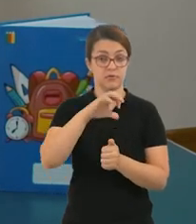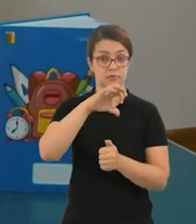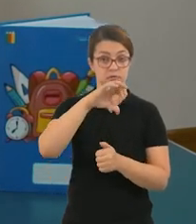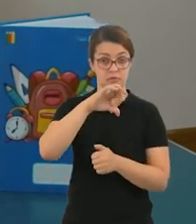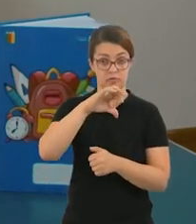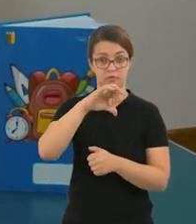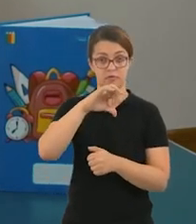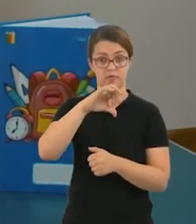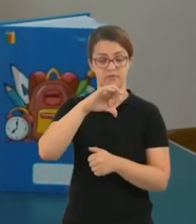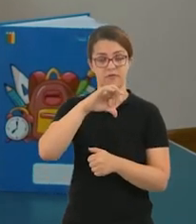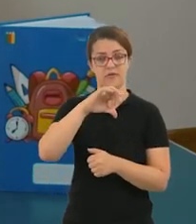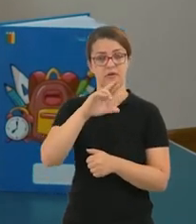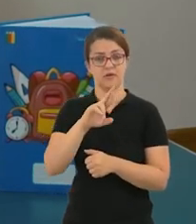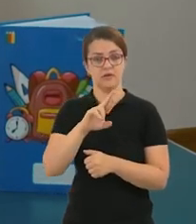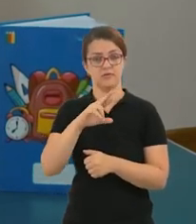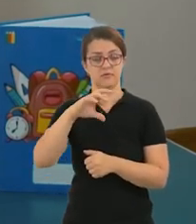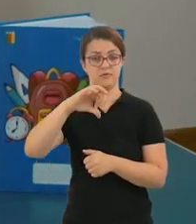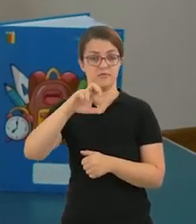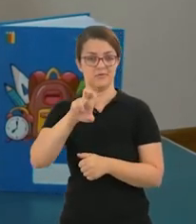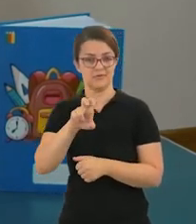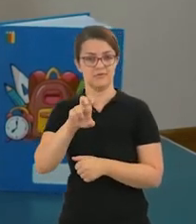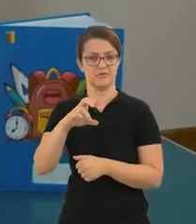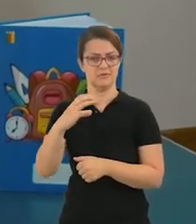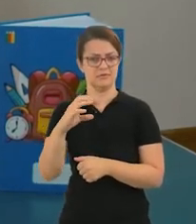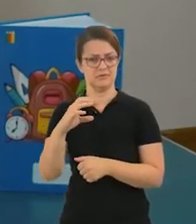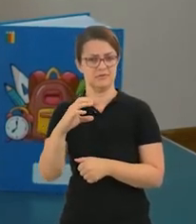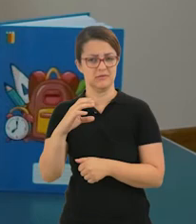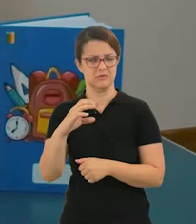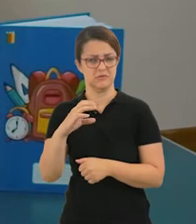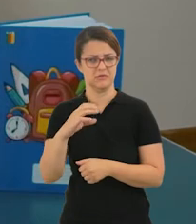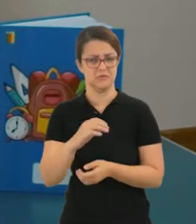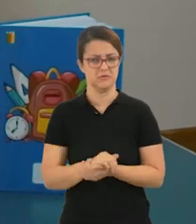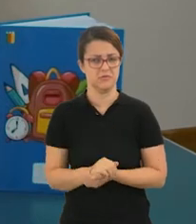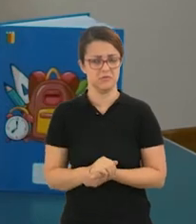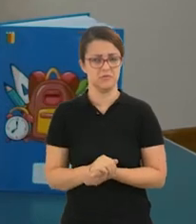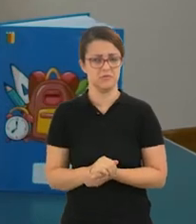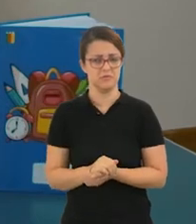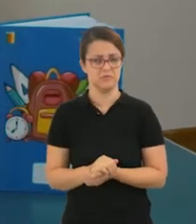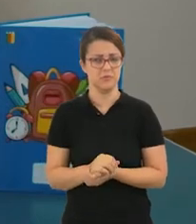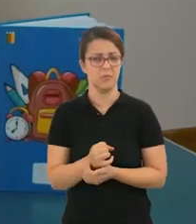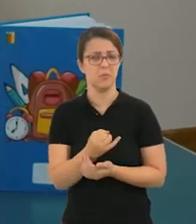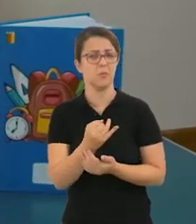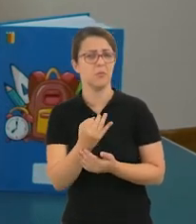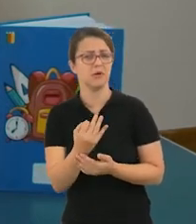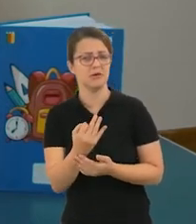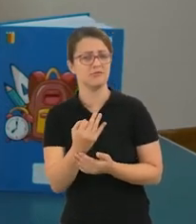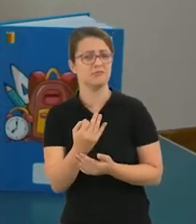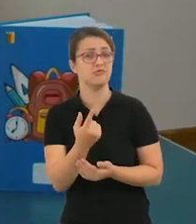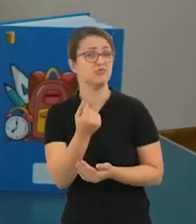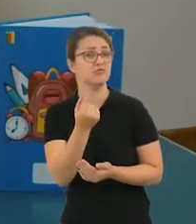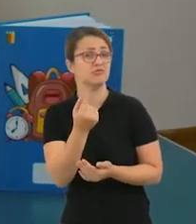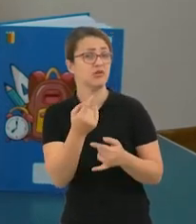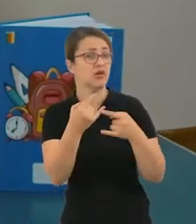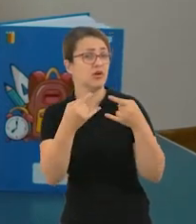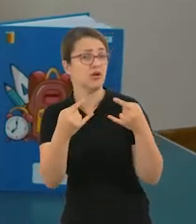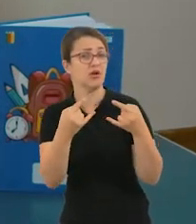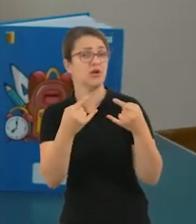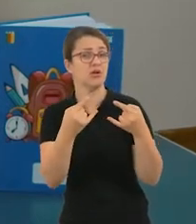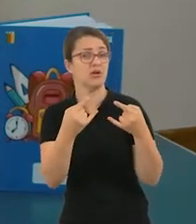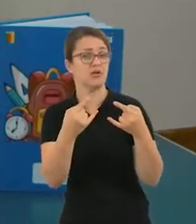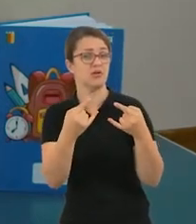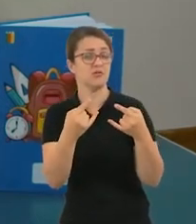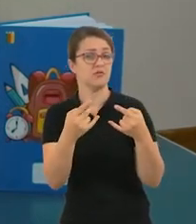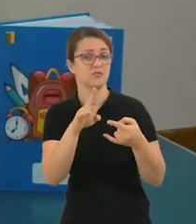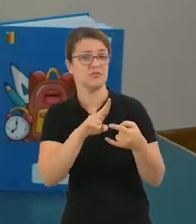custa R$ 9,95. R$ 9,95? Quantas notas e moedas diferentes